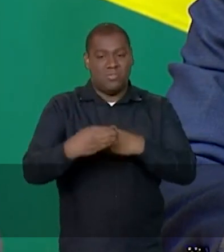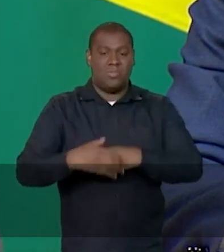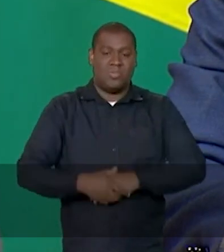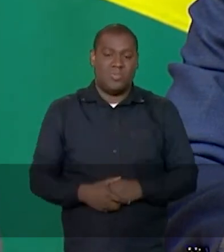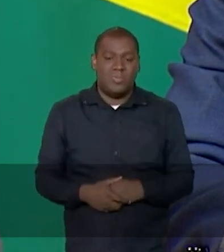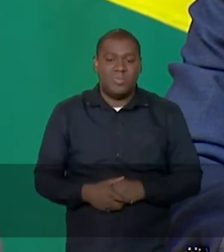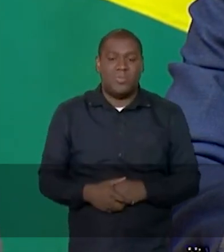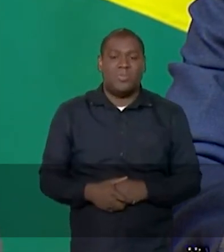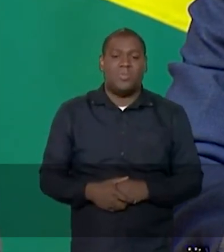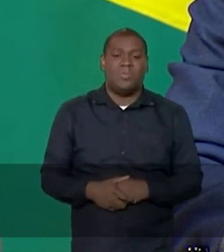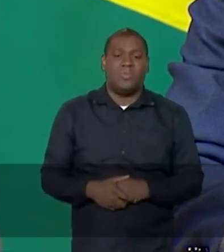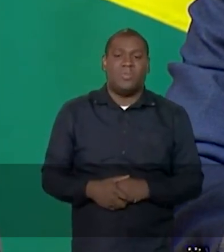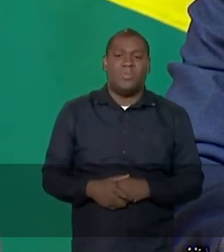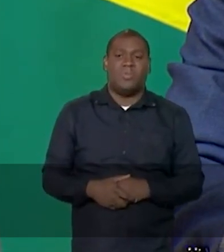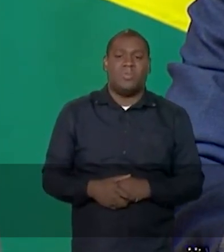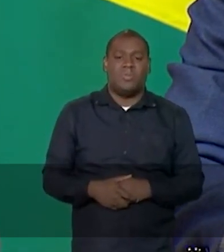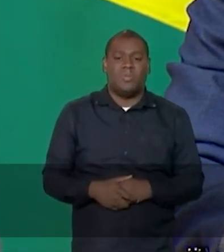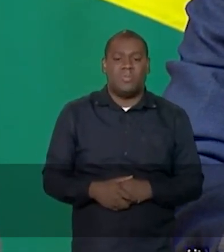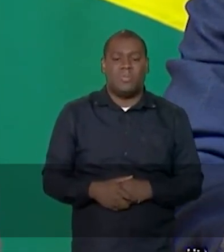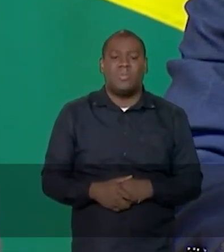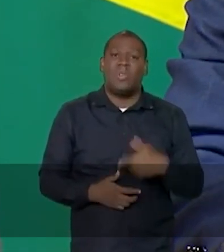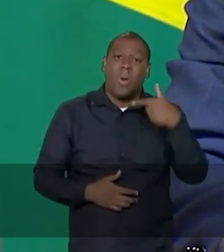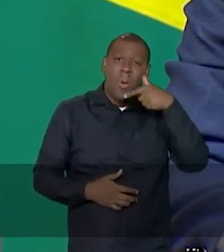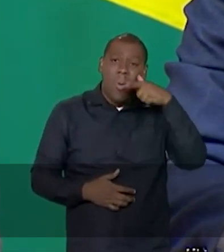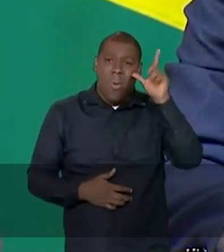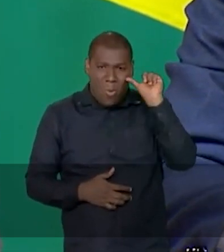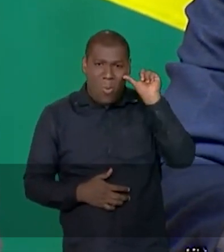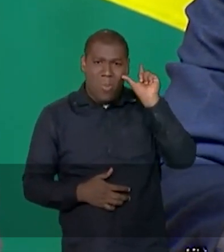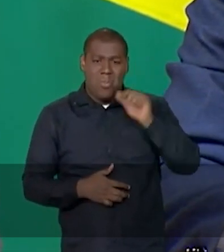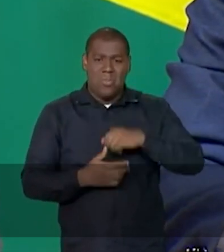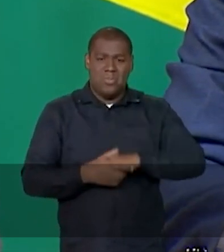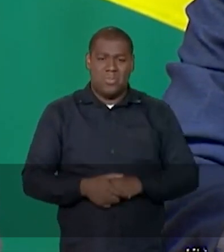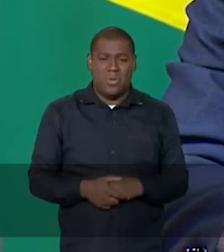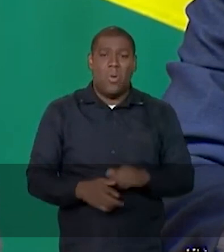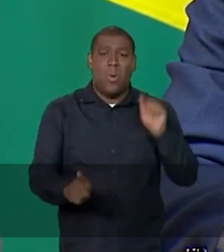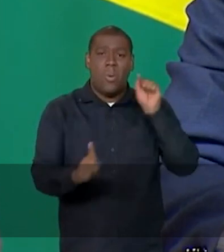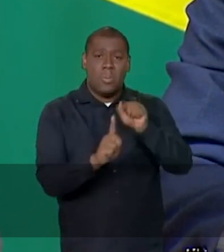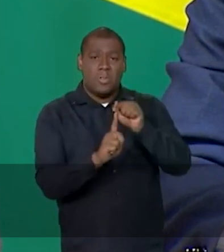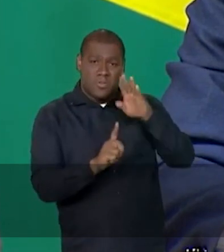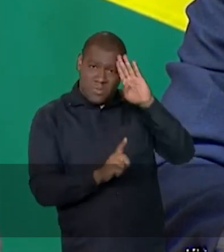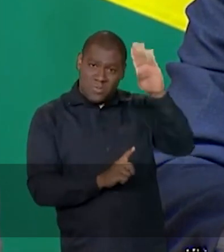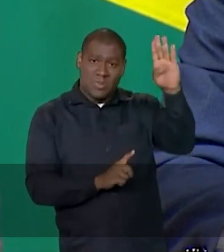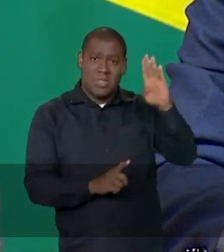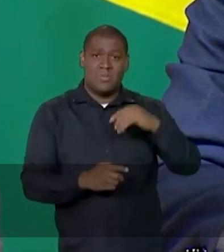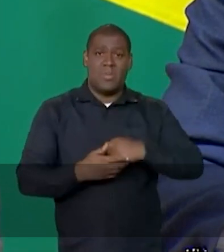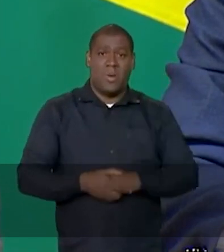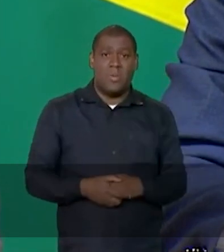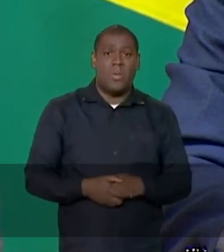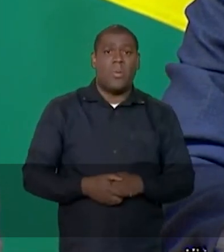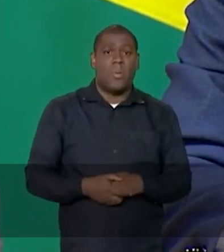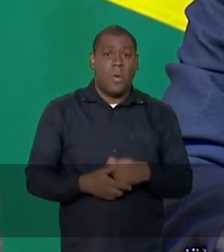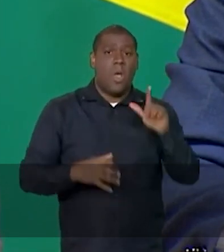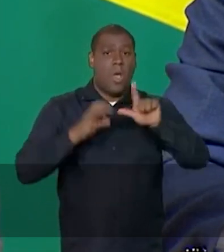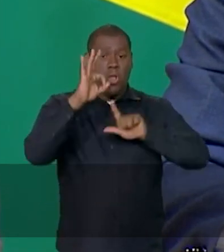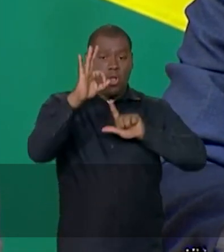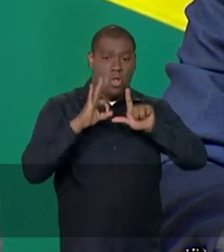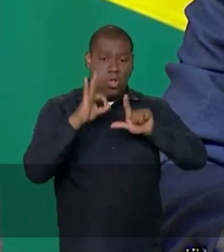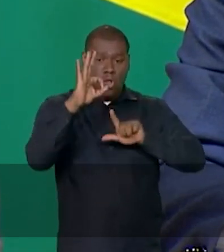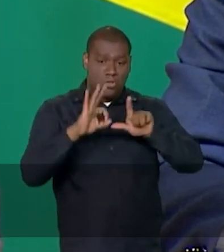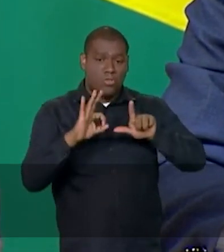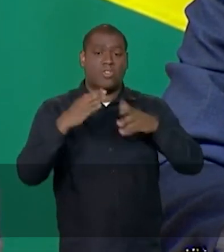uma... A gente, até ontem, nosso grande objetivo era garantir toda essa logística para a realização da